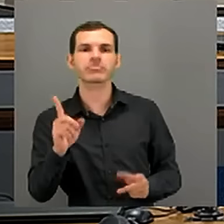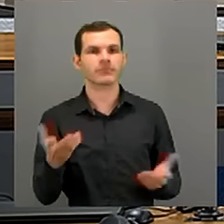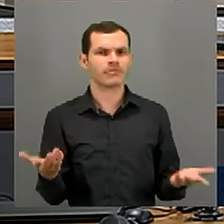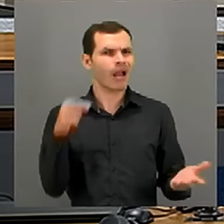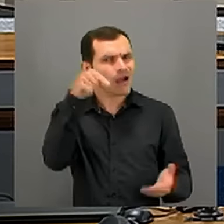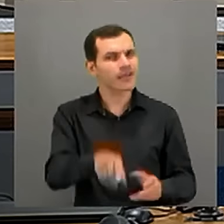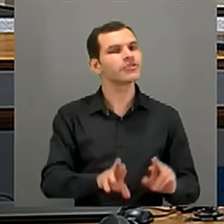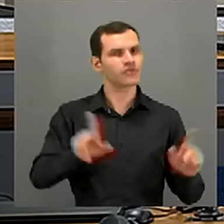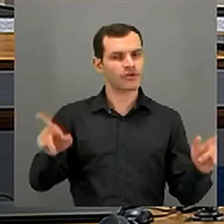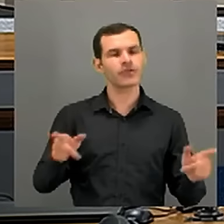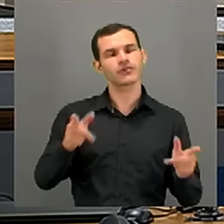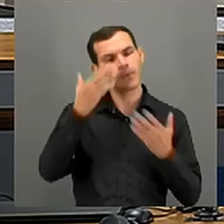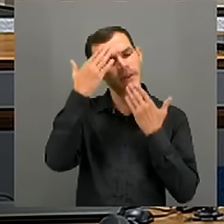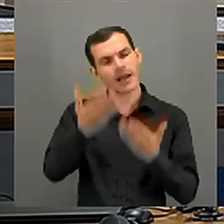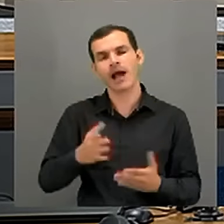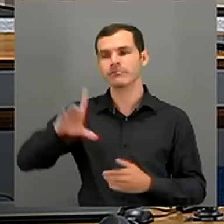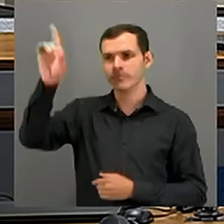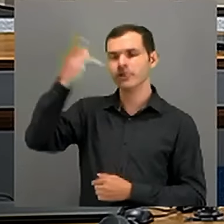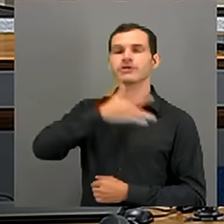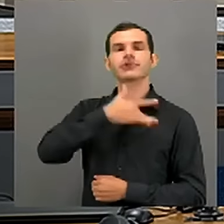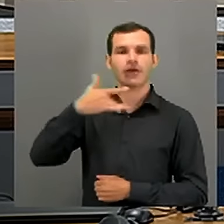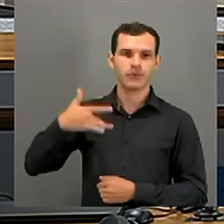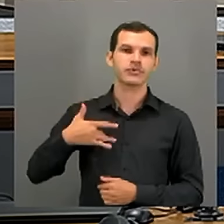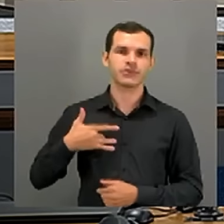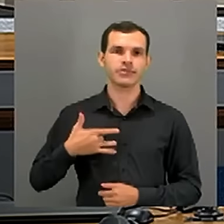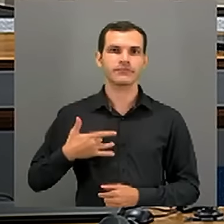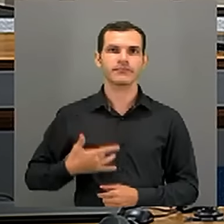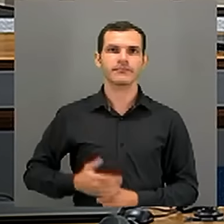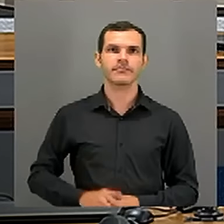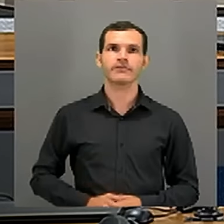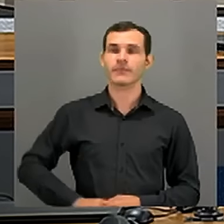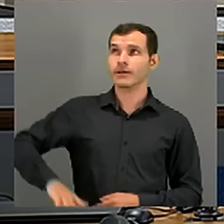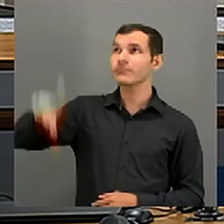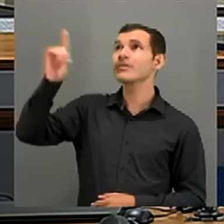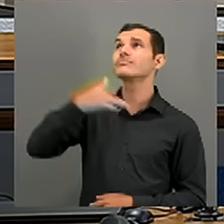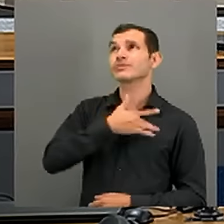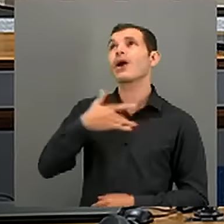Muitíssimo obrigado. Deus e saúde. Deus e saúde mesmo, principalmente para mim, Deus, por gentileza.